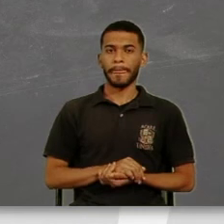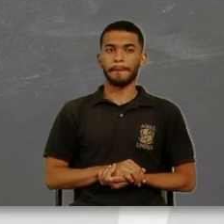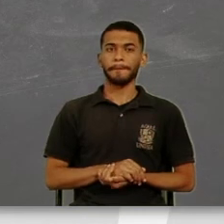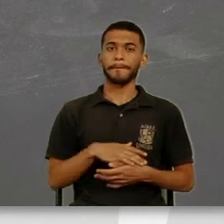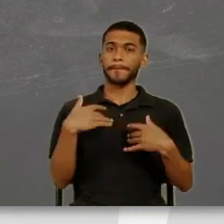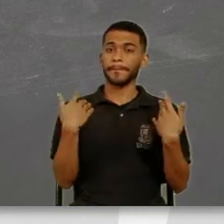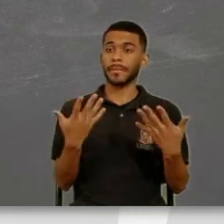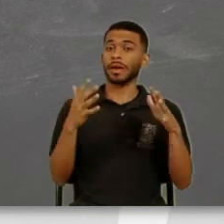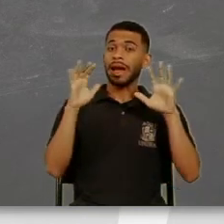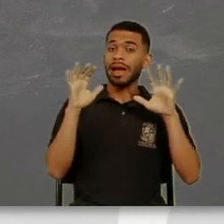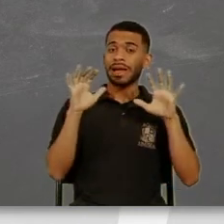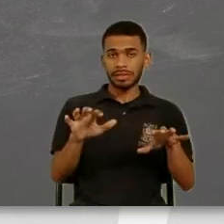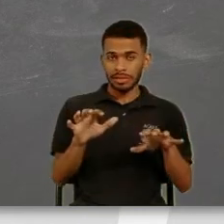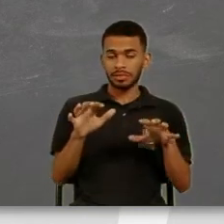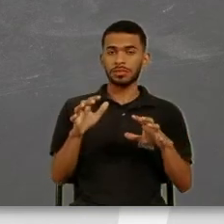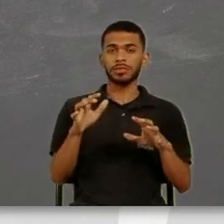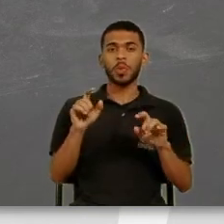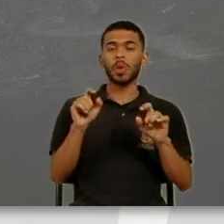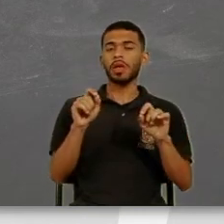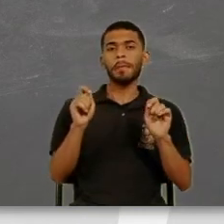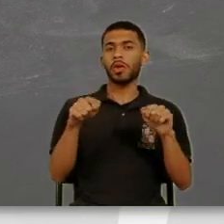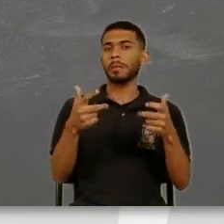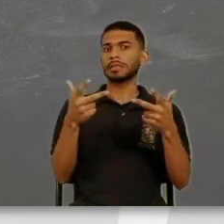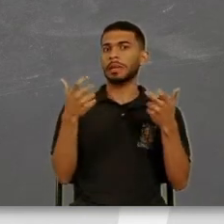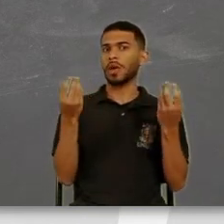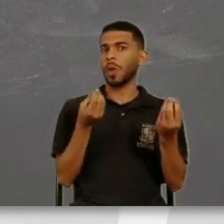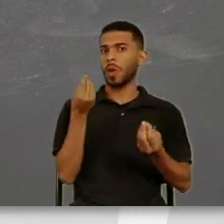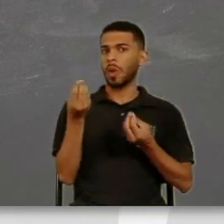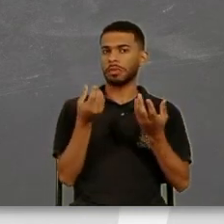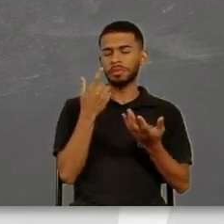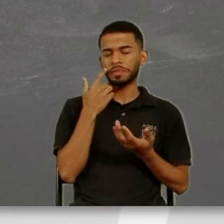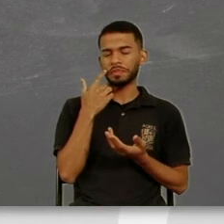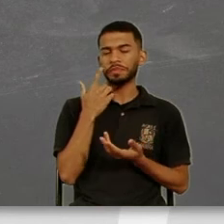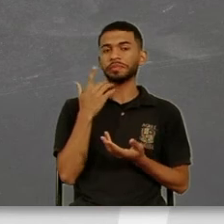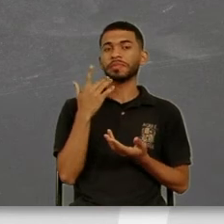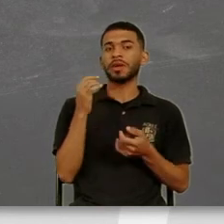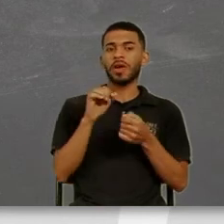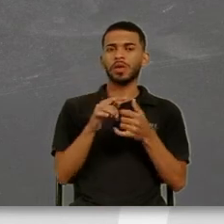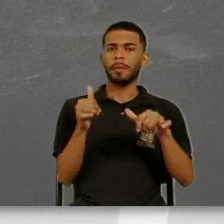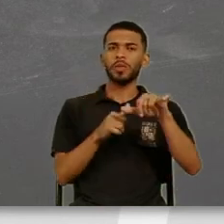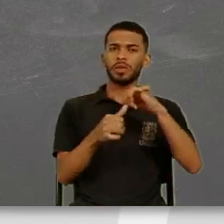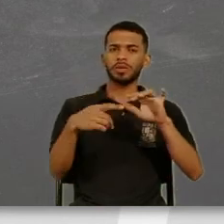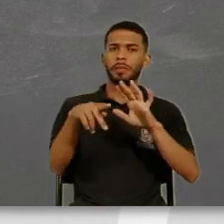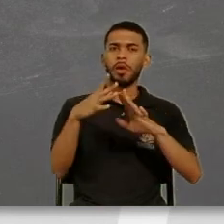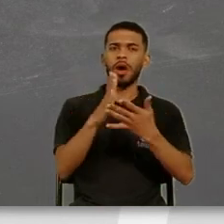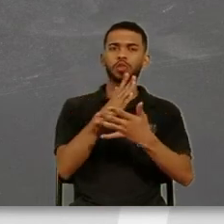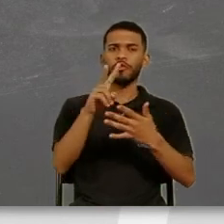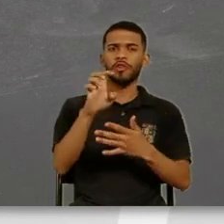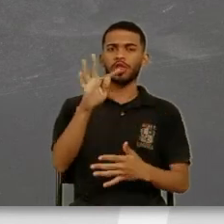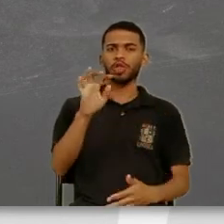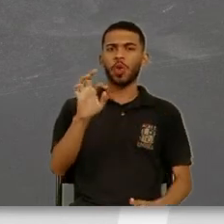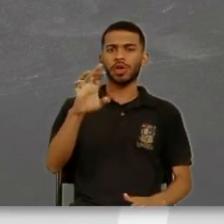Dessa forma, o que é que eu posso verificar, tá? Fazendo essa transformação desse vetor,